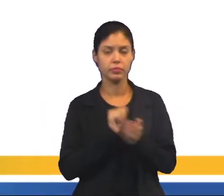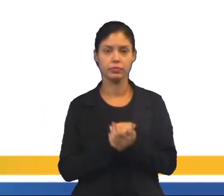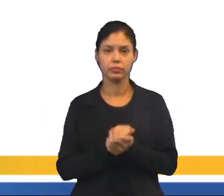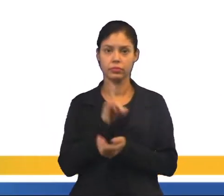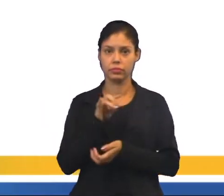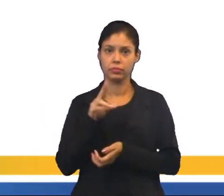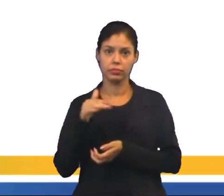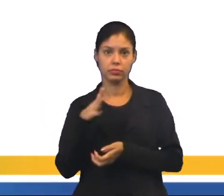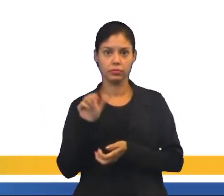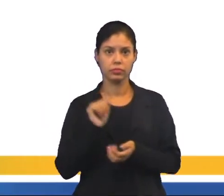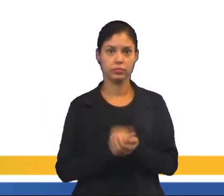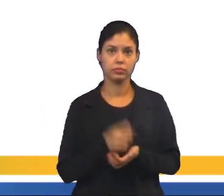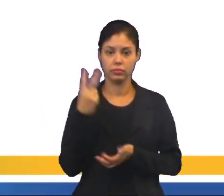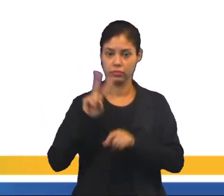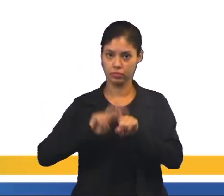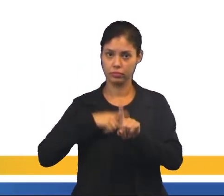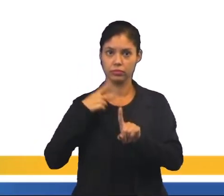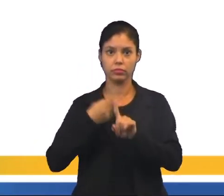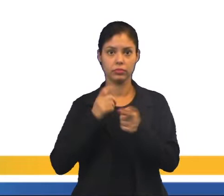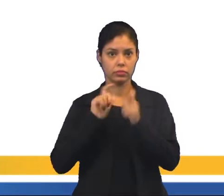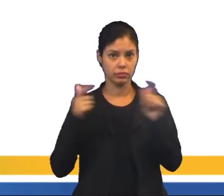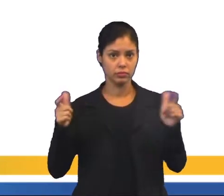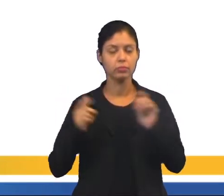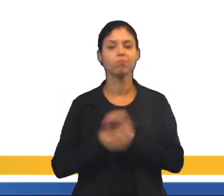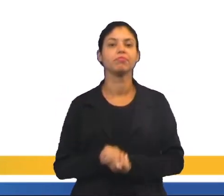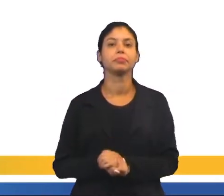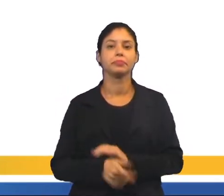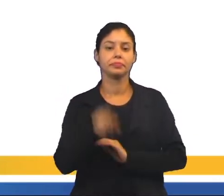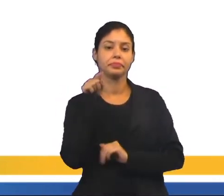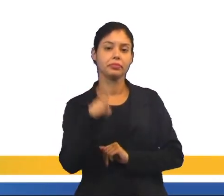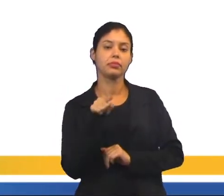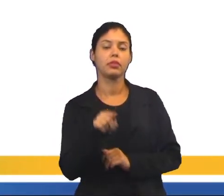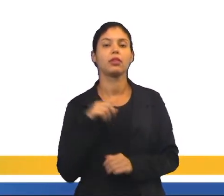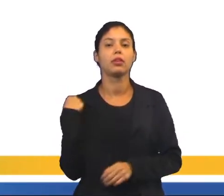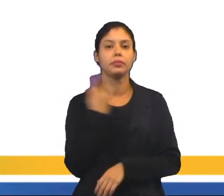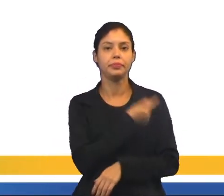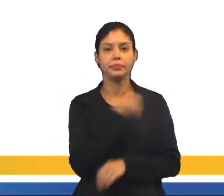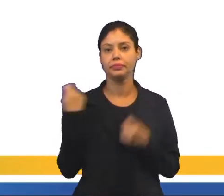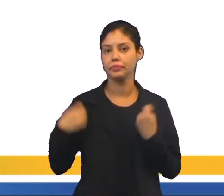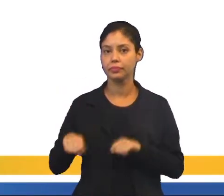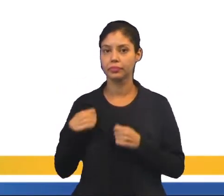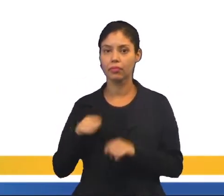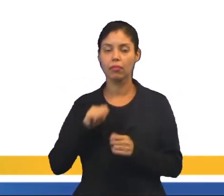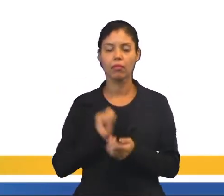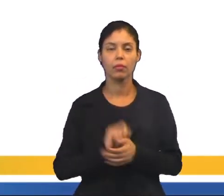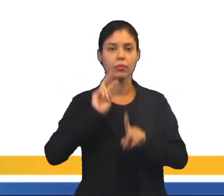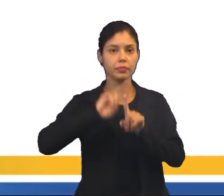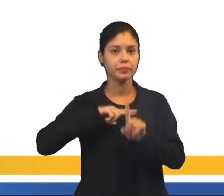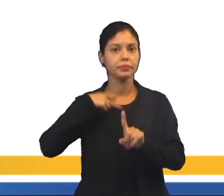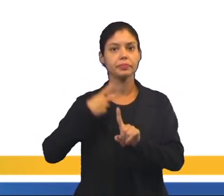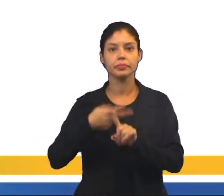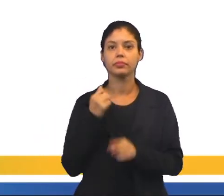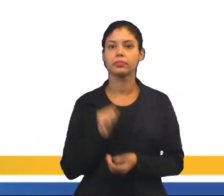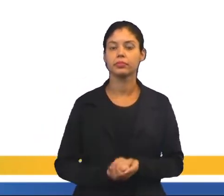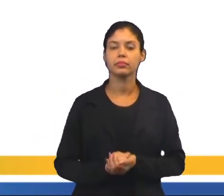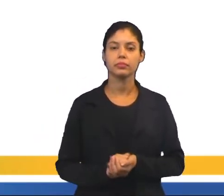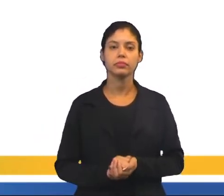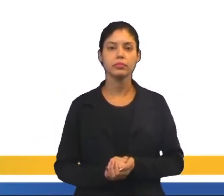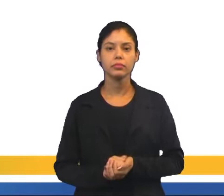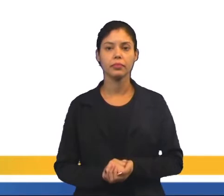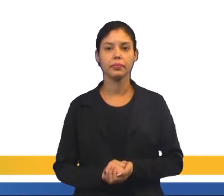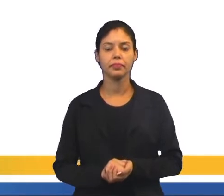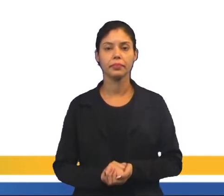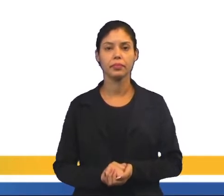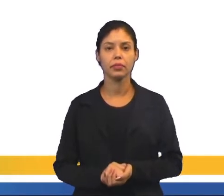se tornem 2 vezes maior. Então, aqui nós precisamos duplicar, 2 vezes